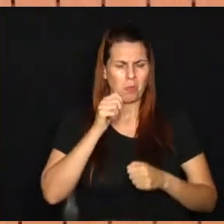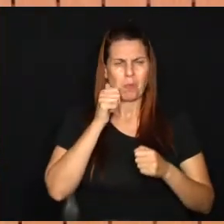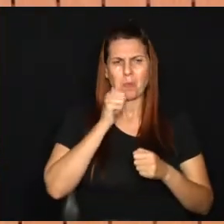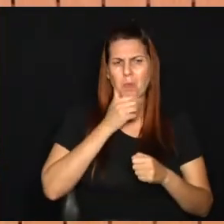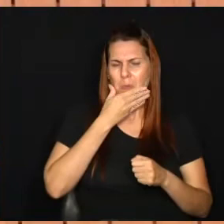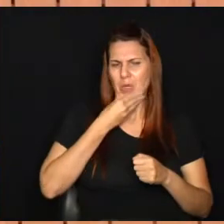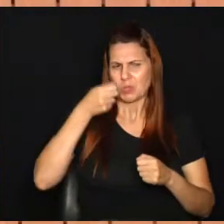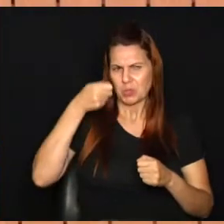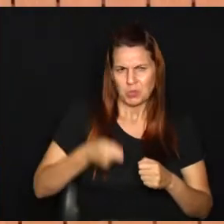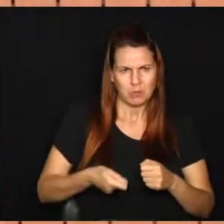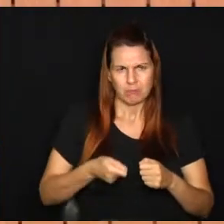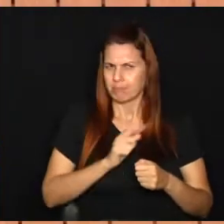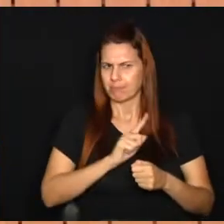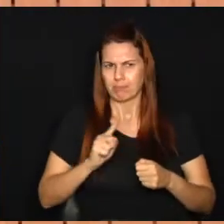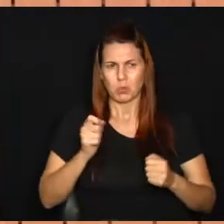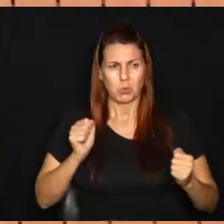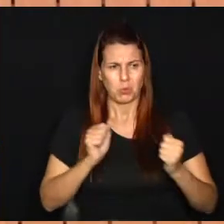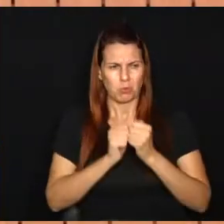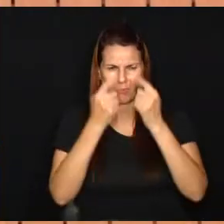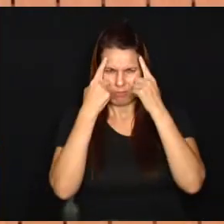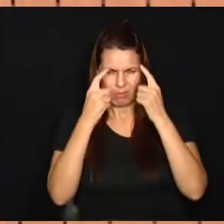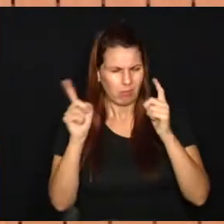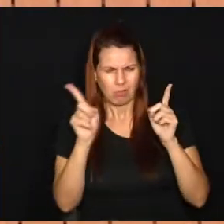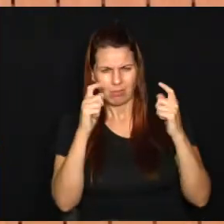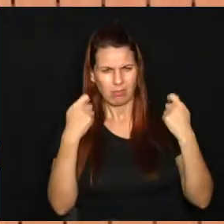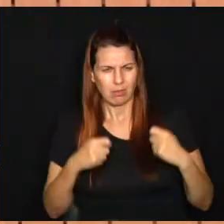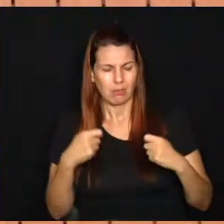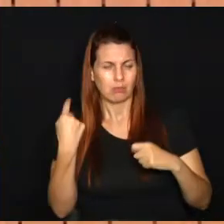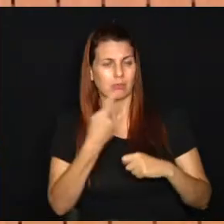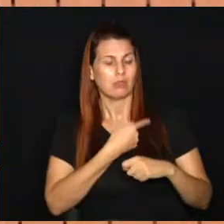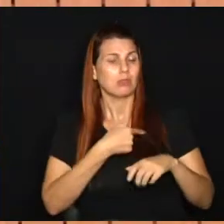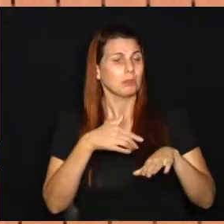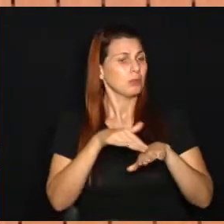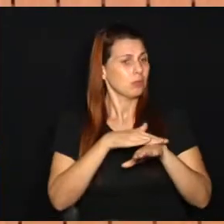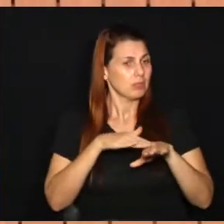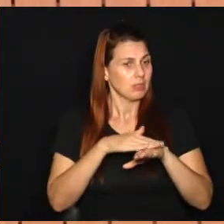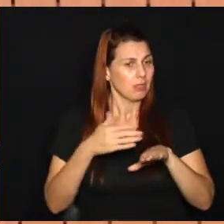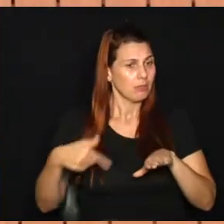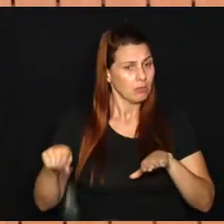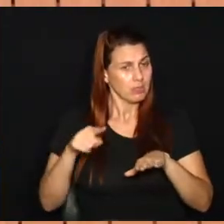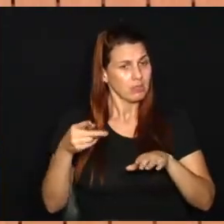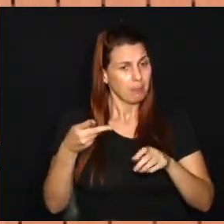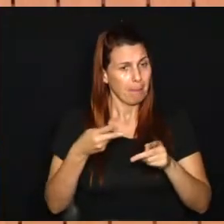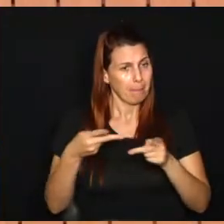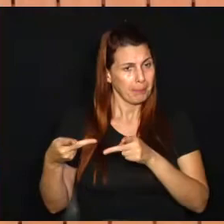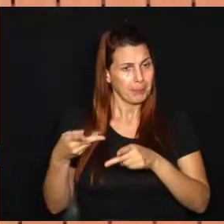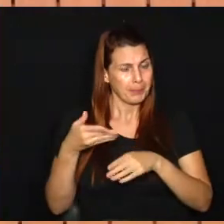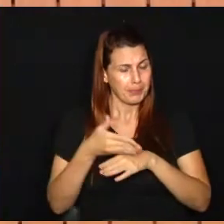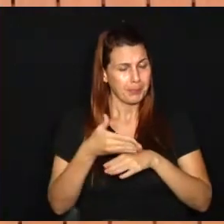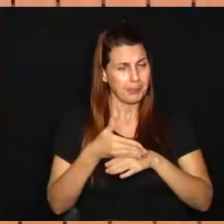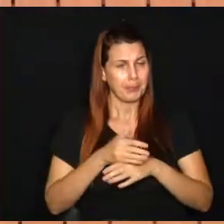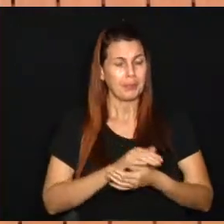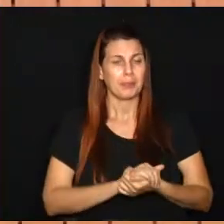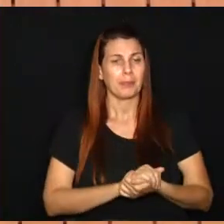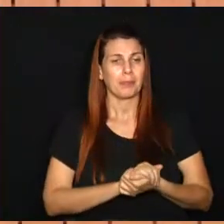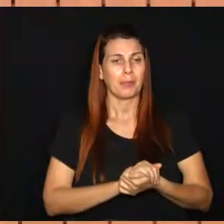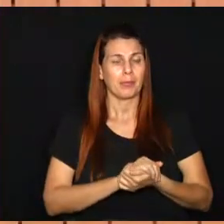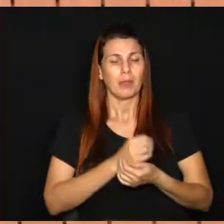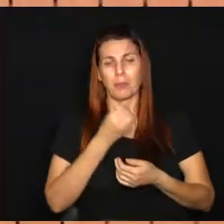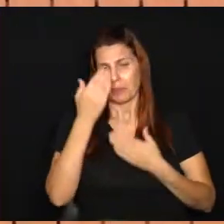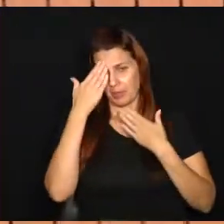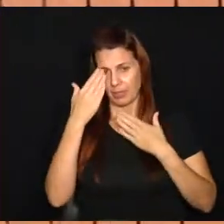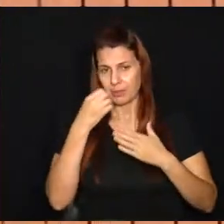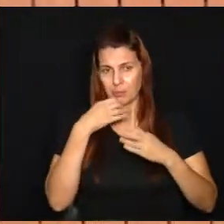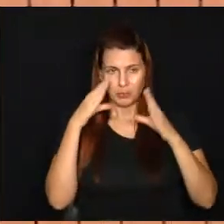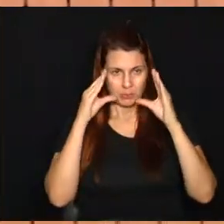com a violência. Então a gente vai discutir isso e vocês estejam com a gente acompanhando. Vereadora, muito obrigada e boa noite. Obrigada,